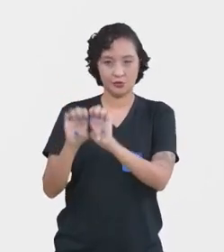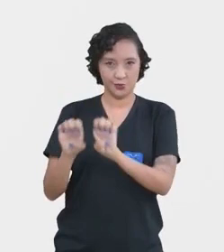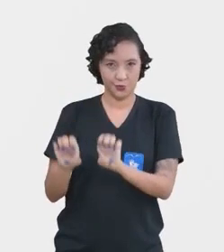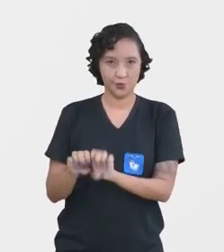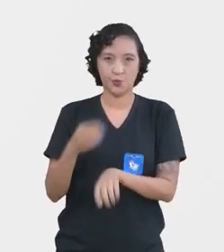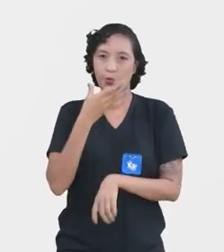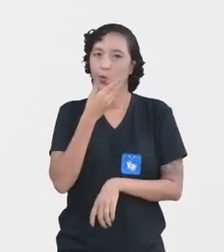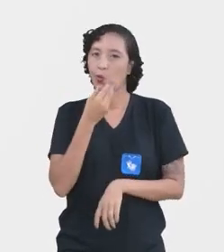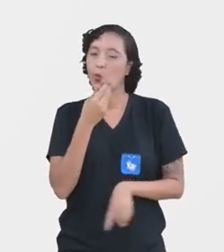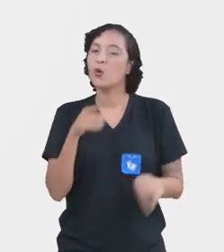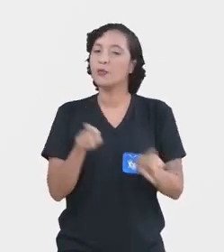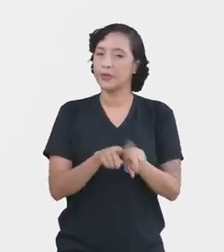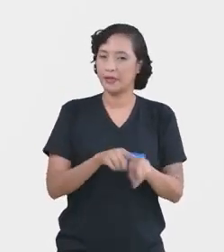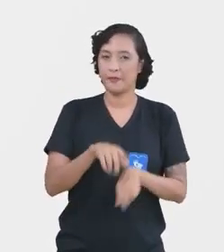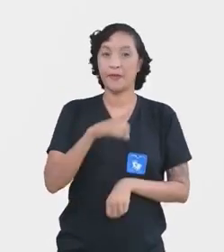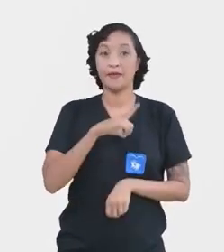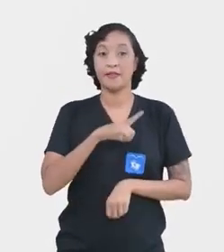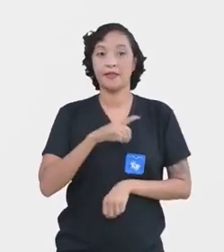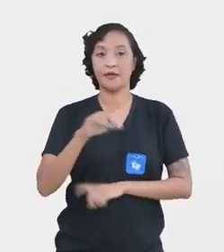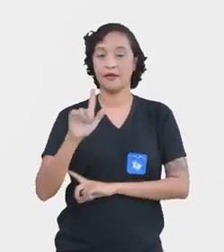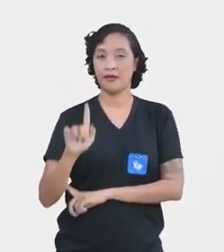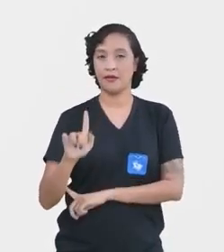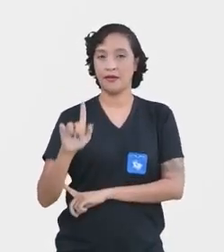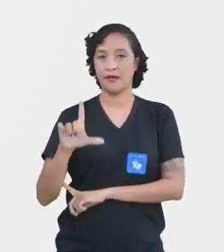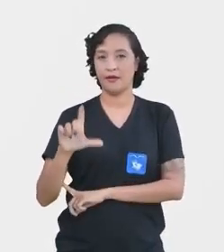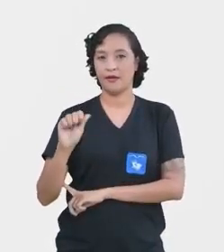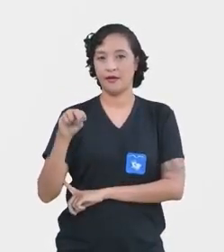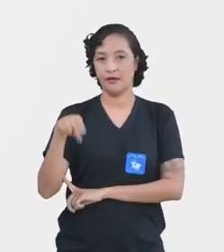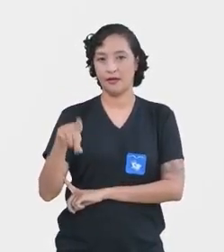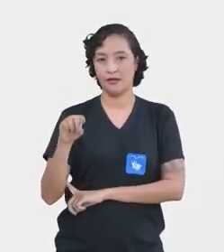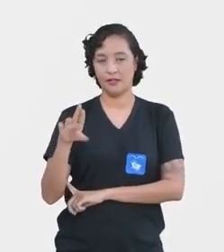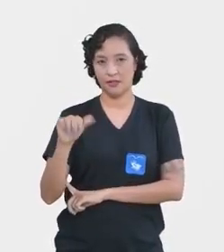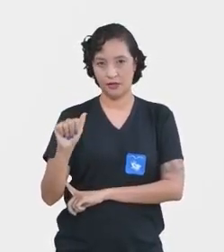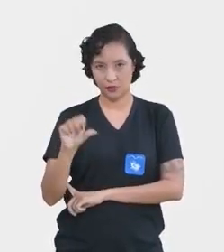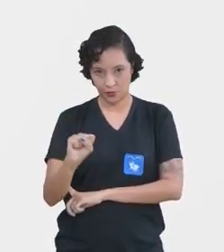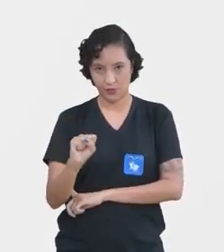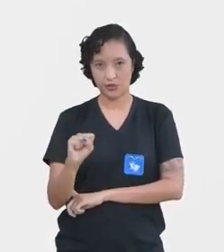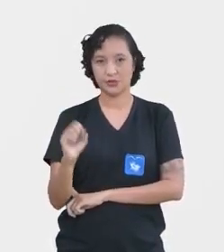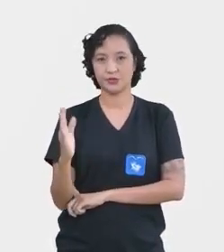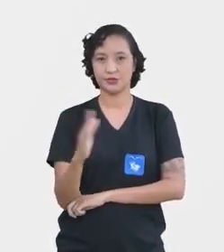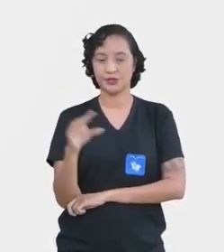possui glândulas seminais. A próstata, glândulas